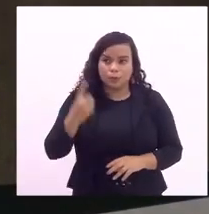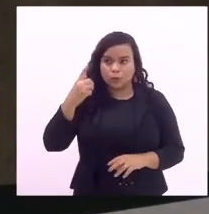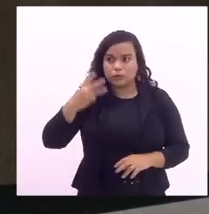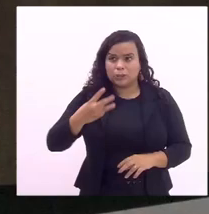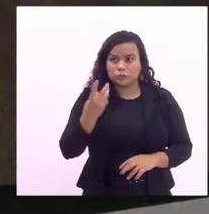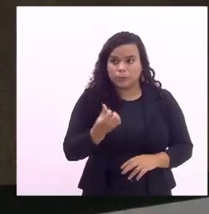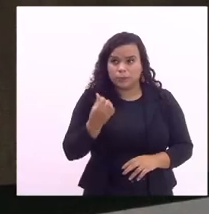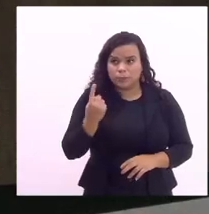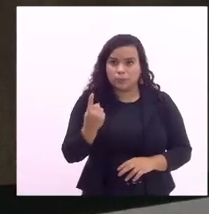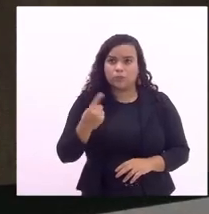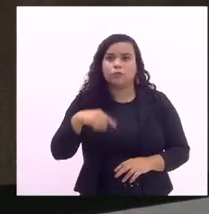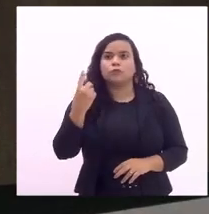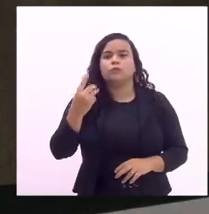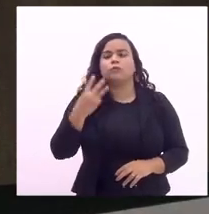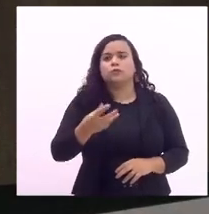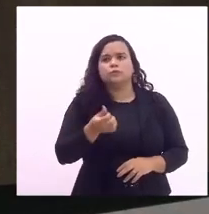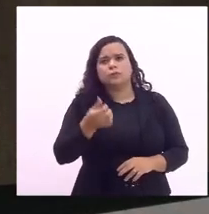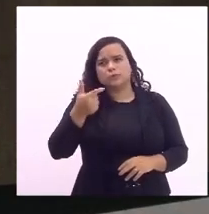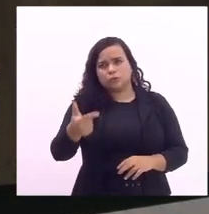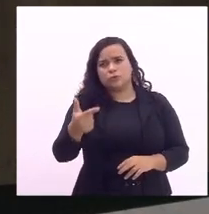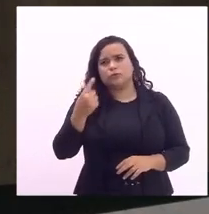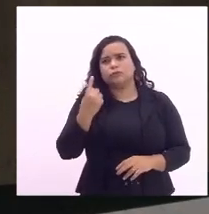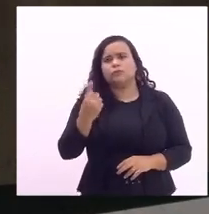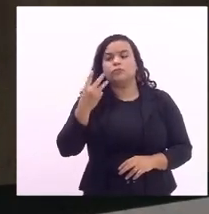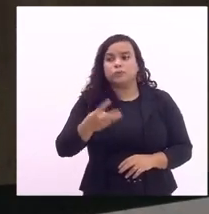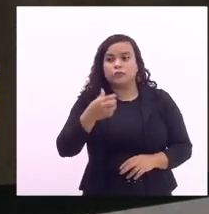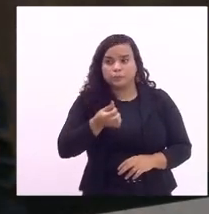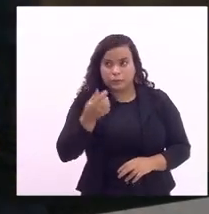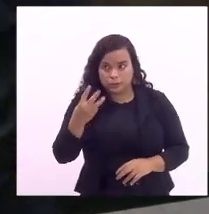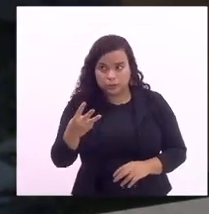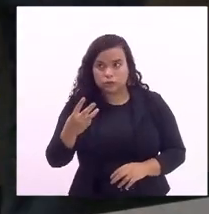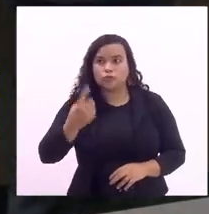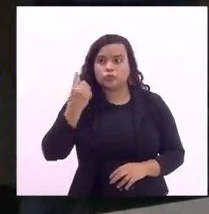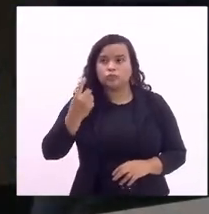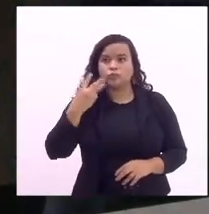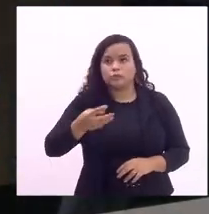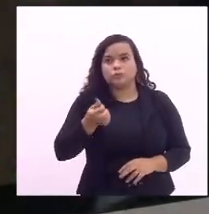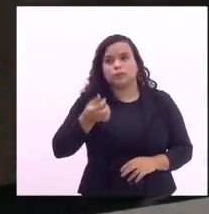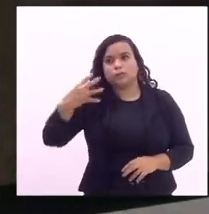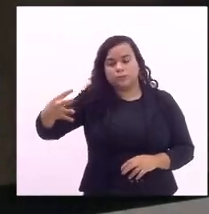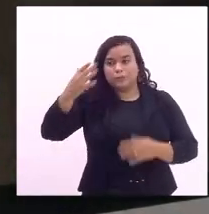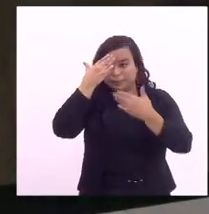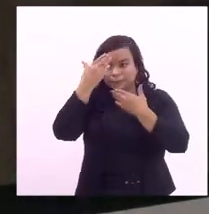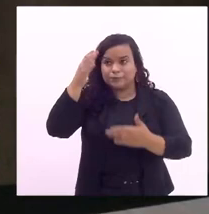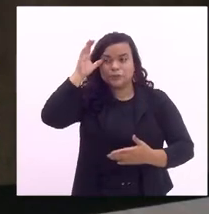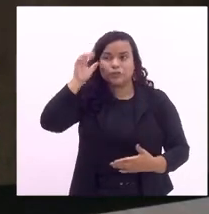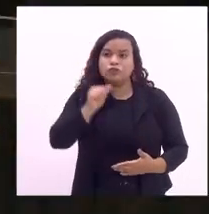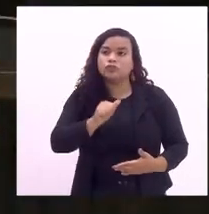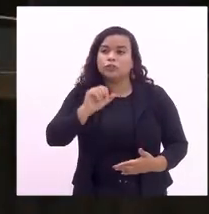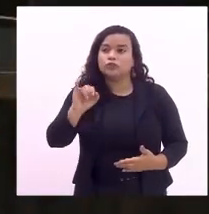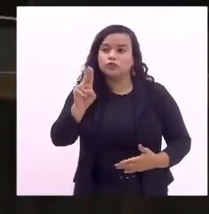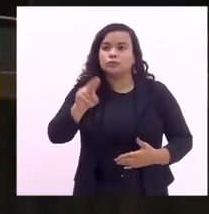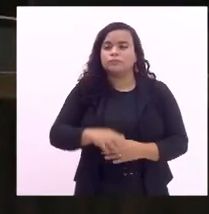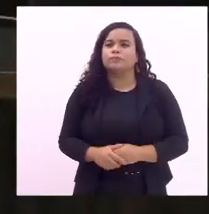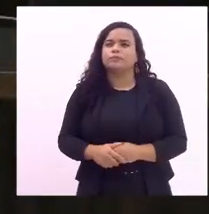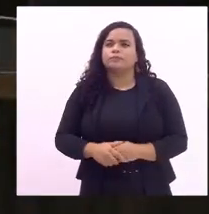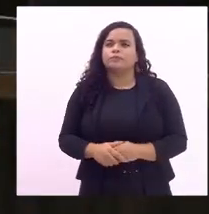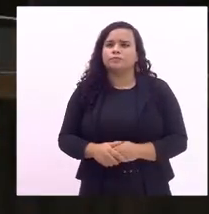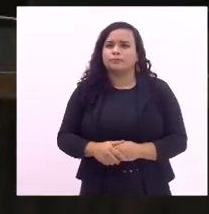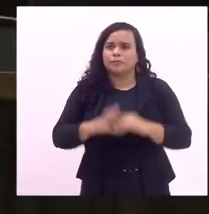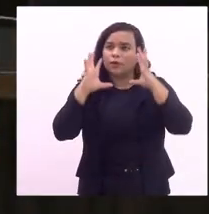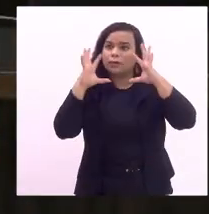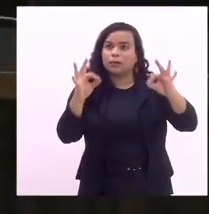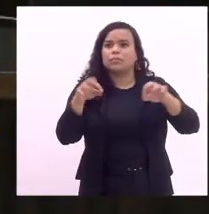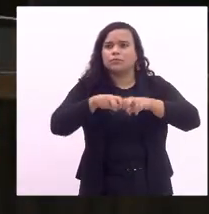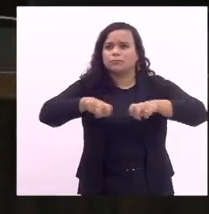1361. 1362. 1363 e 1364. Obrigado, Tia Ju. Atenção à mesa diretora. Só a